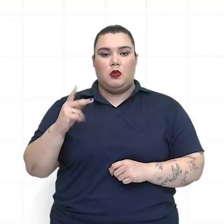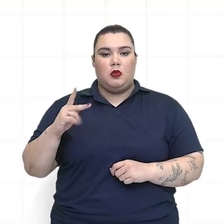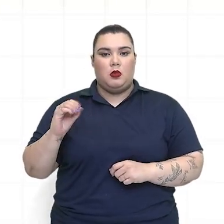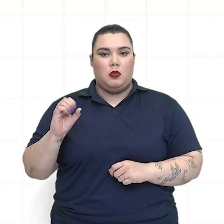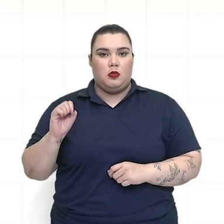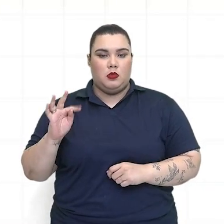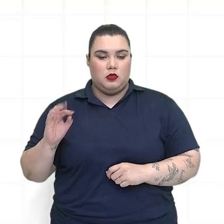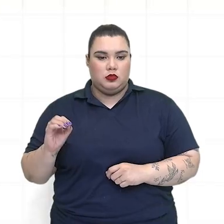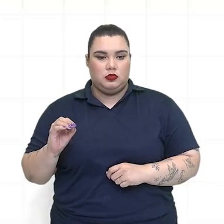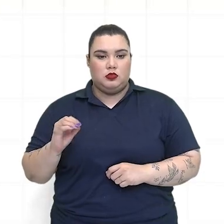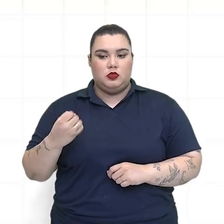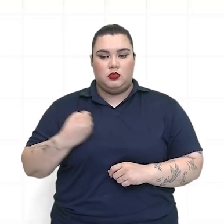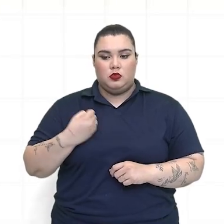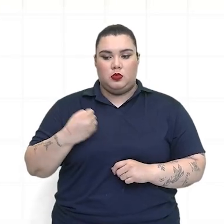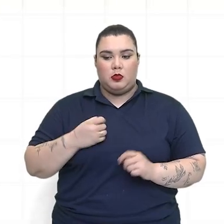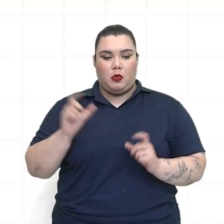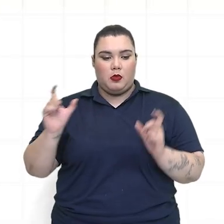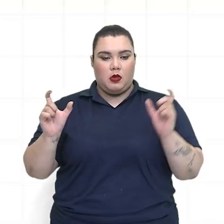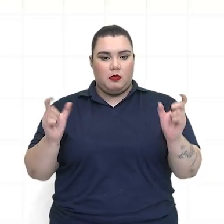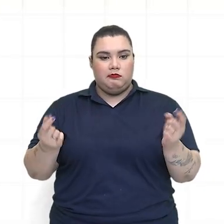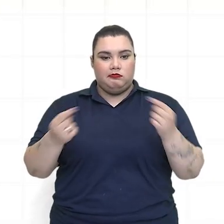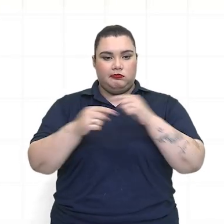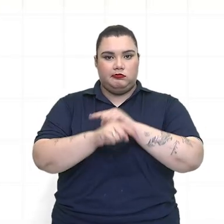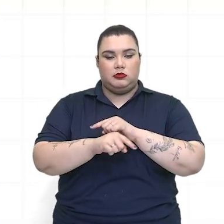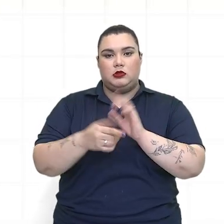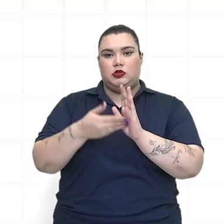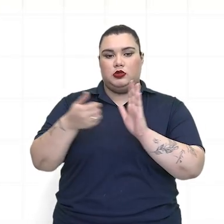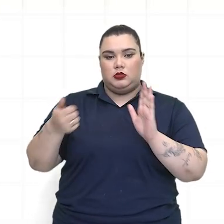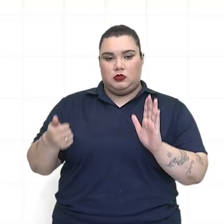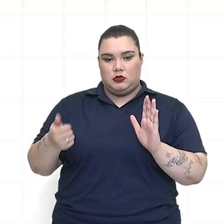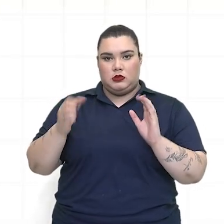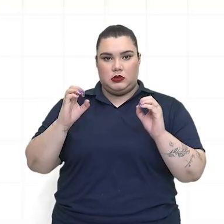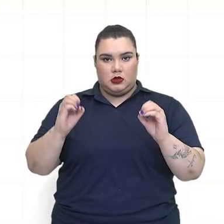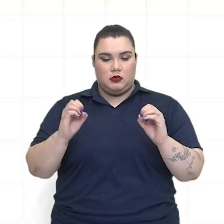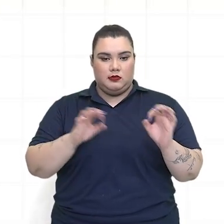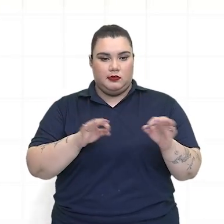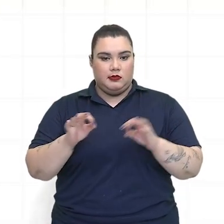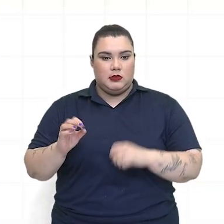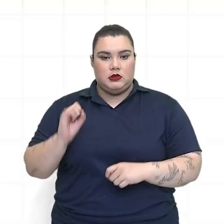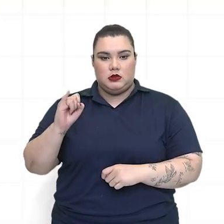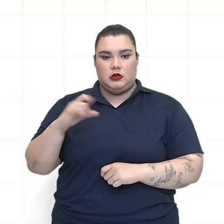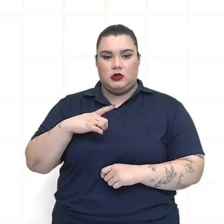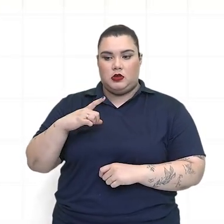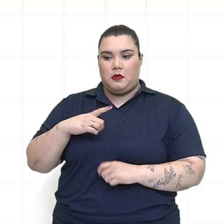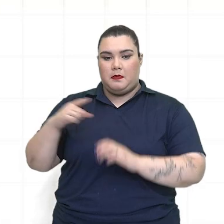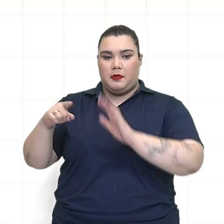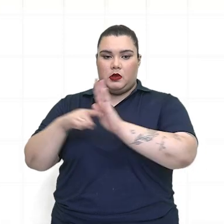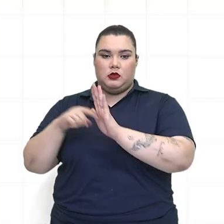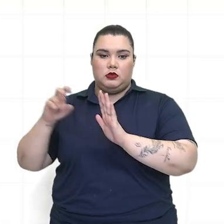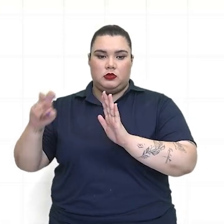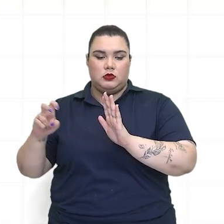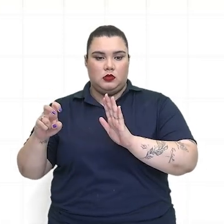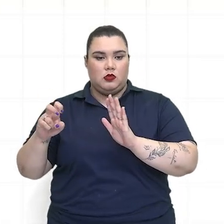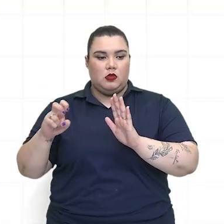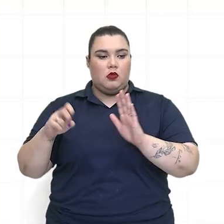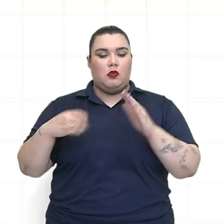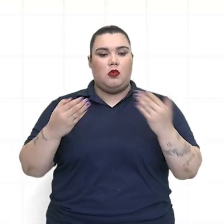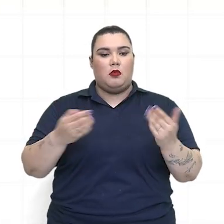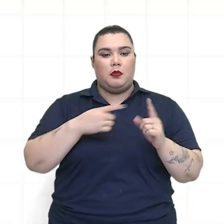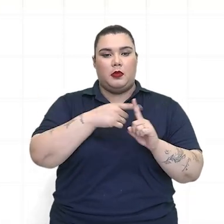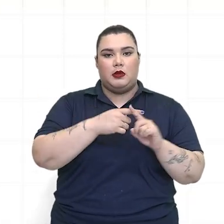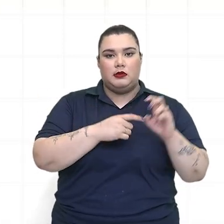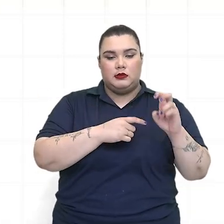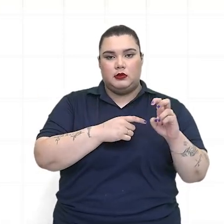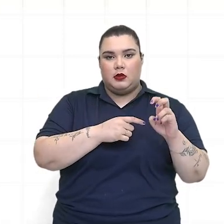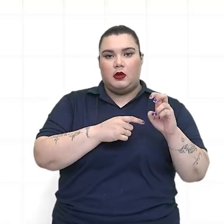né, 2 números opostos, eles se anulam, vai ficar 0. Ou seja, se eu tenho menos 5 aqui, qual vai ser o oposto do mais